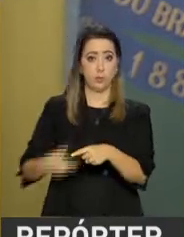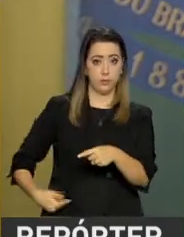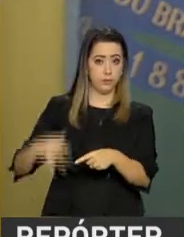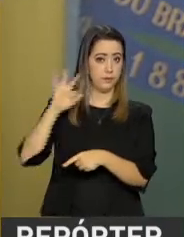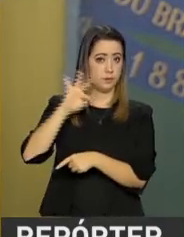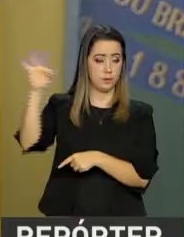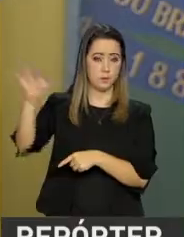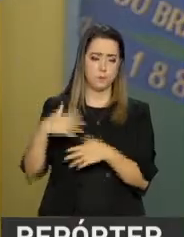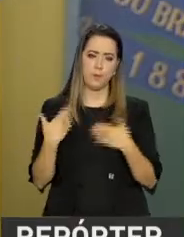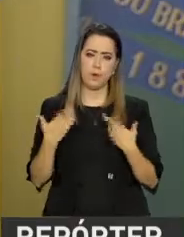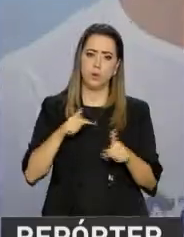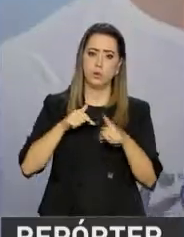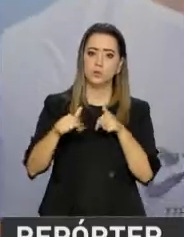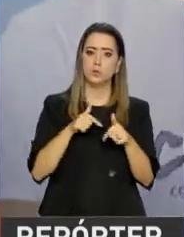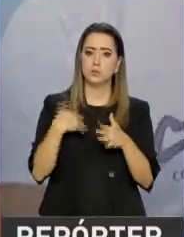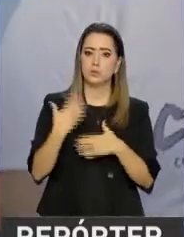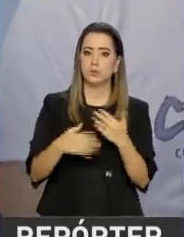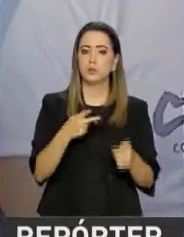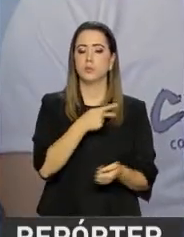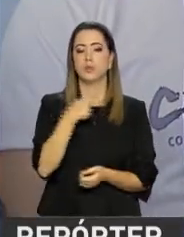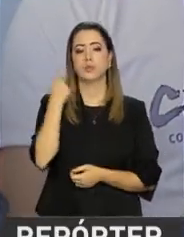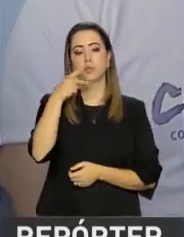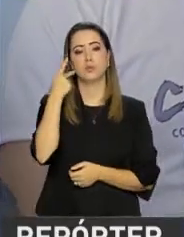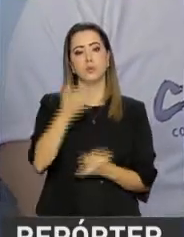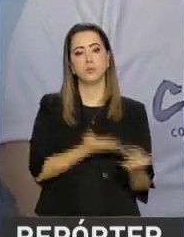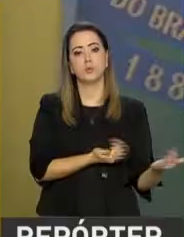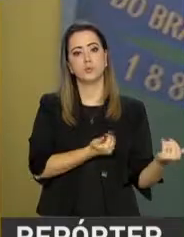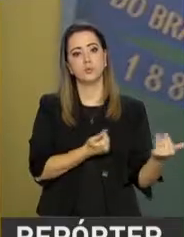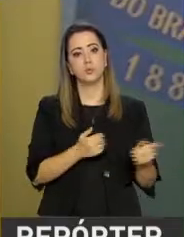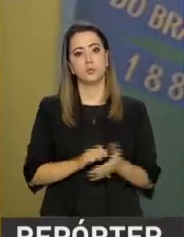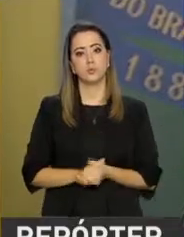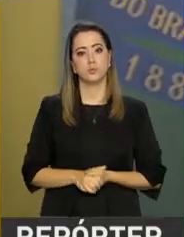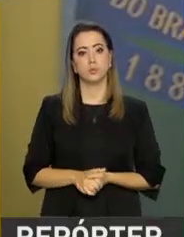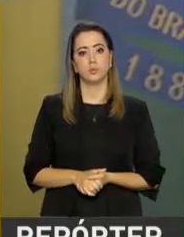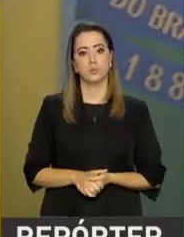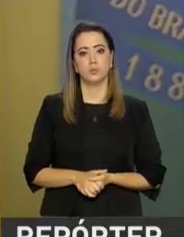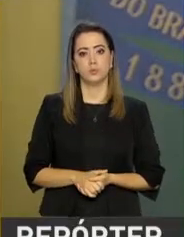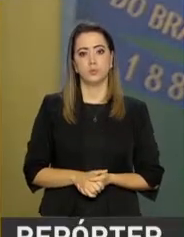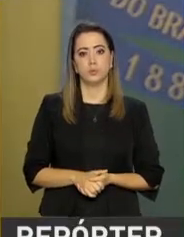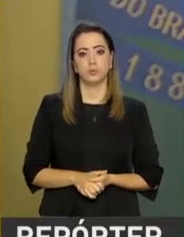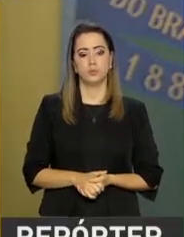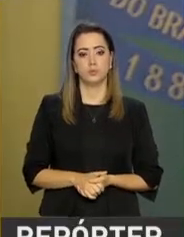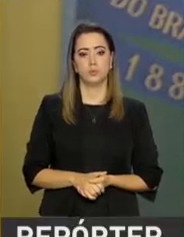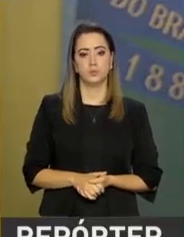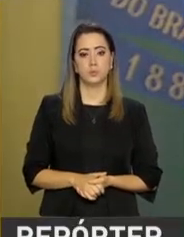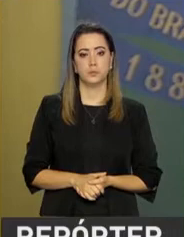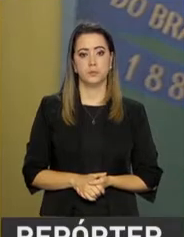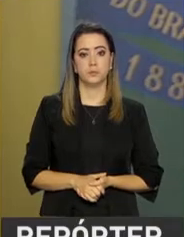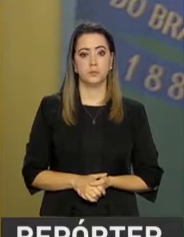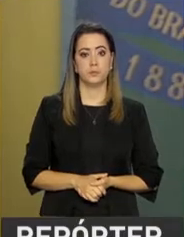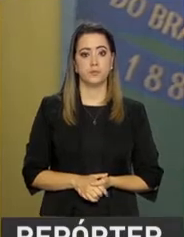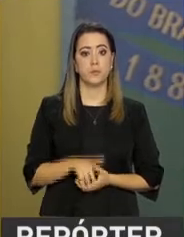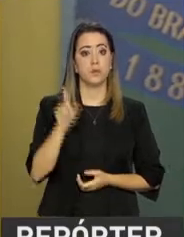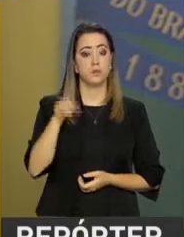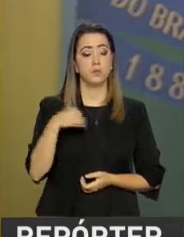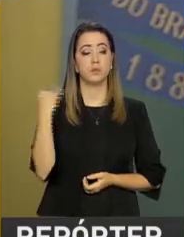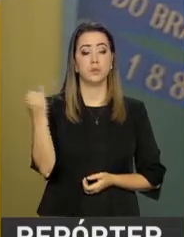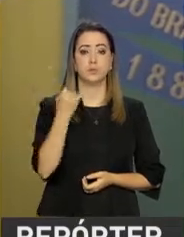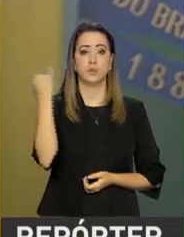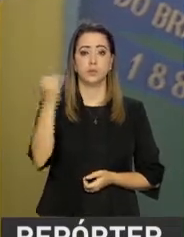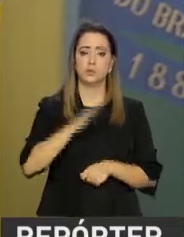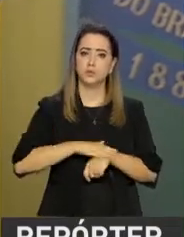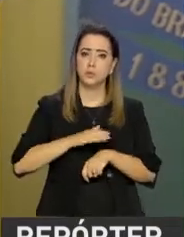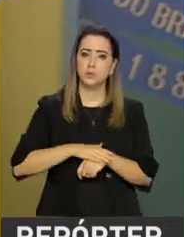na execução da política nacional de juventude está digamos assim a pedra fundamental de uma política